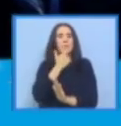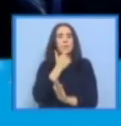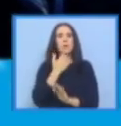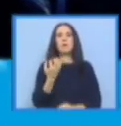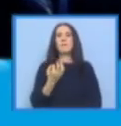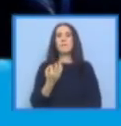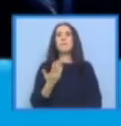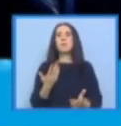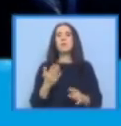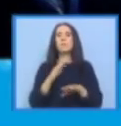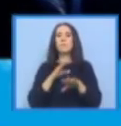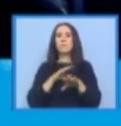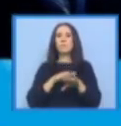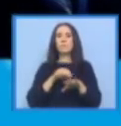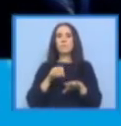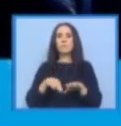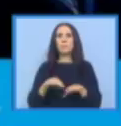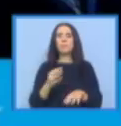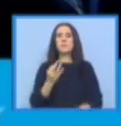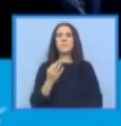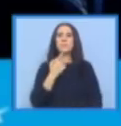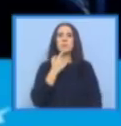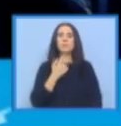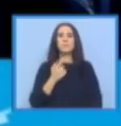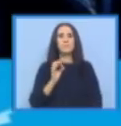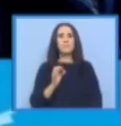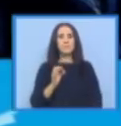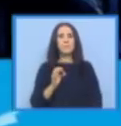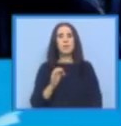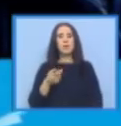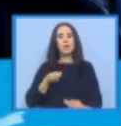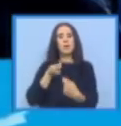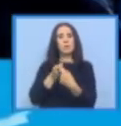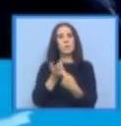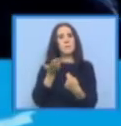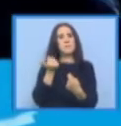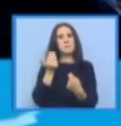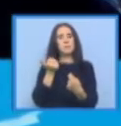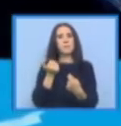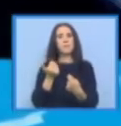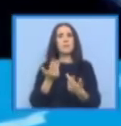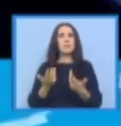o facto de haver uma falta de adequação